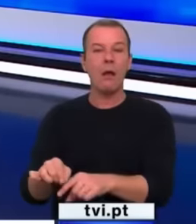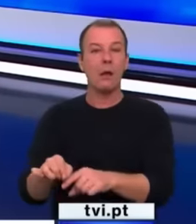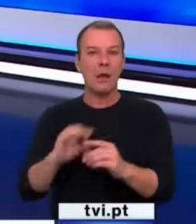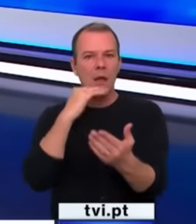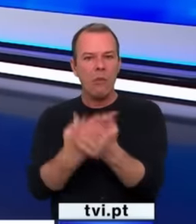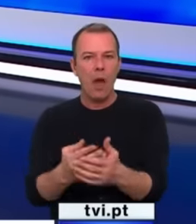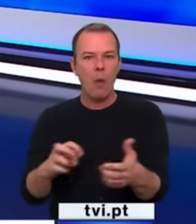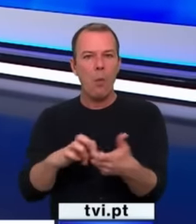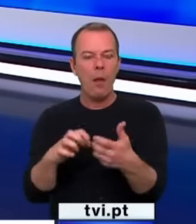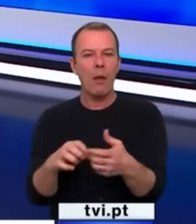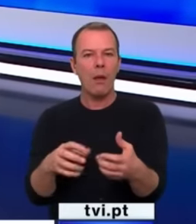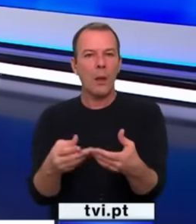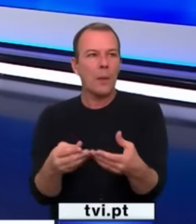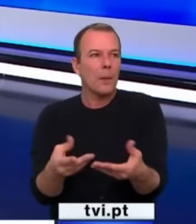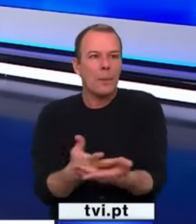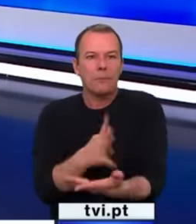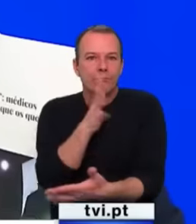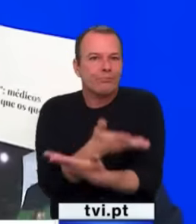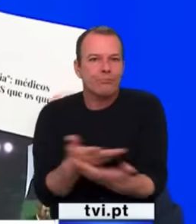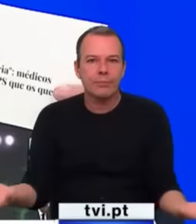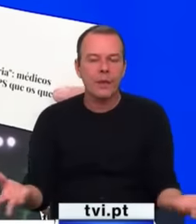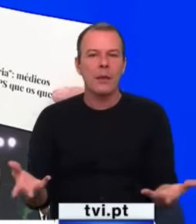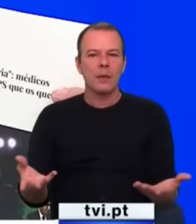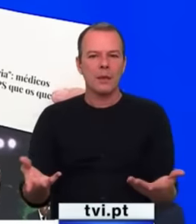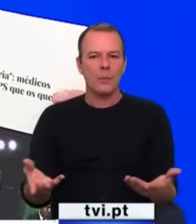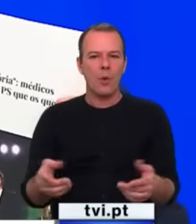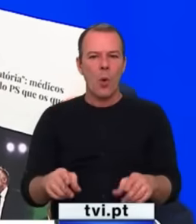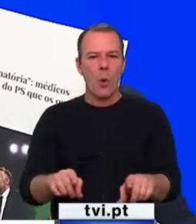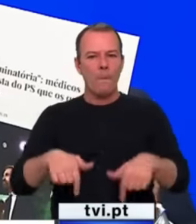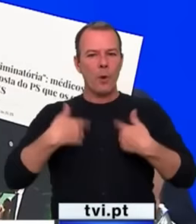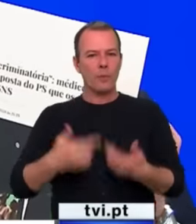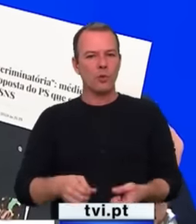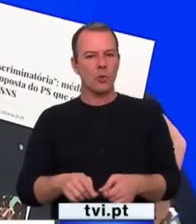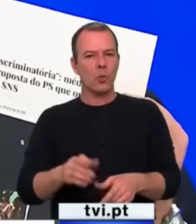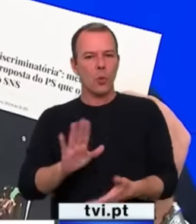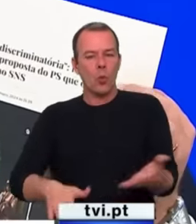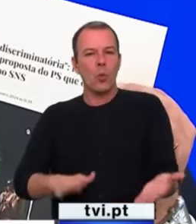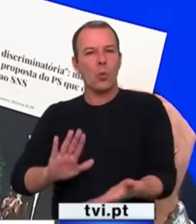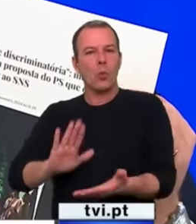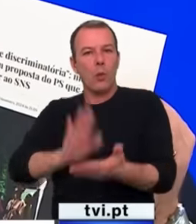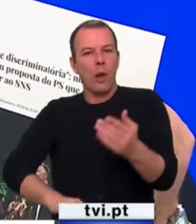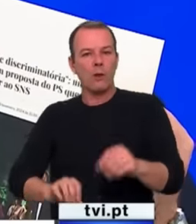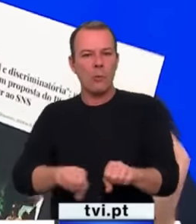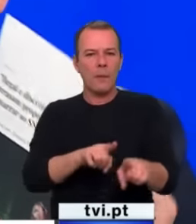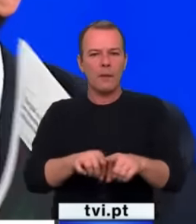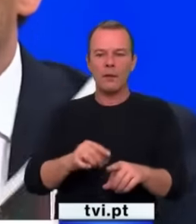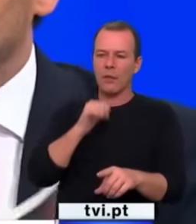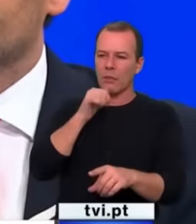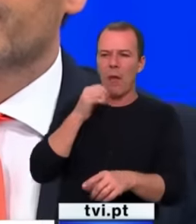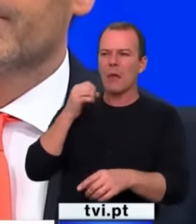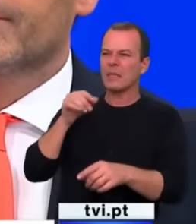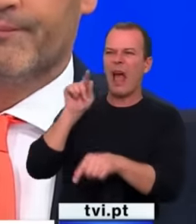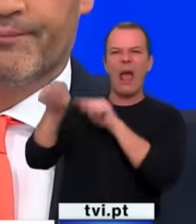isto, Pedro Nuno Santos, com isto, atacado pelos seus próprios colegas de partido, por estar a propor uma medida ilegal e discriminatória contra os médicos.